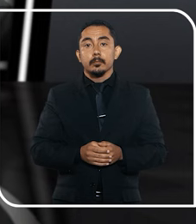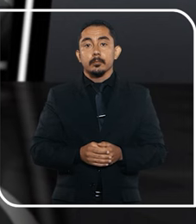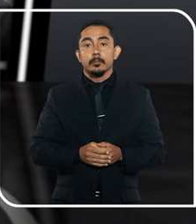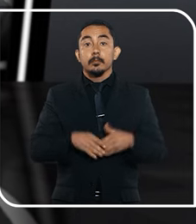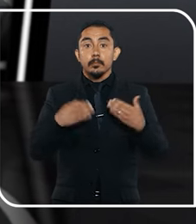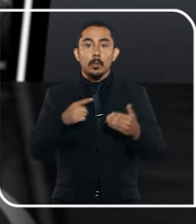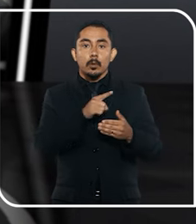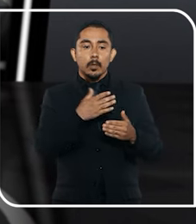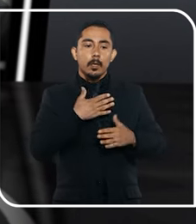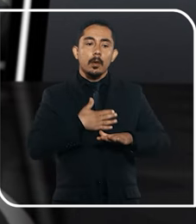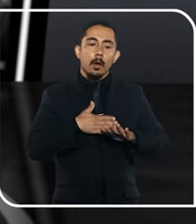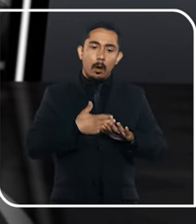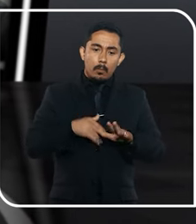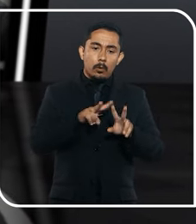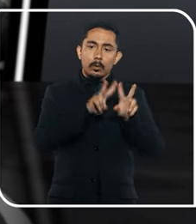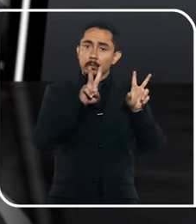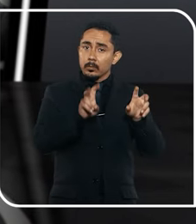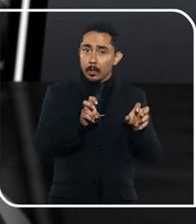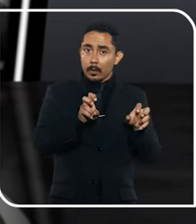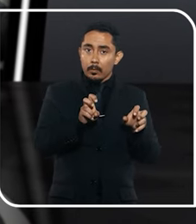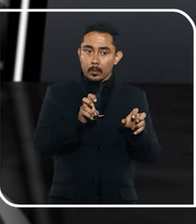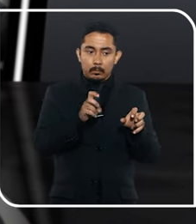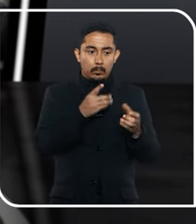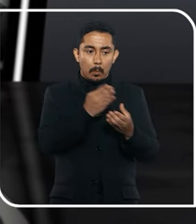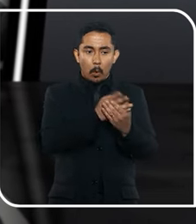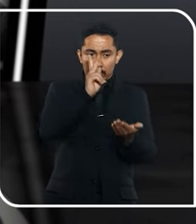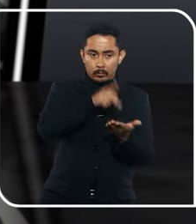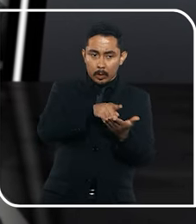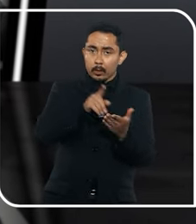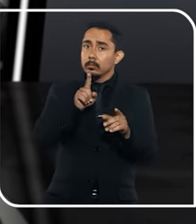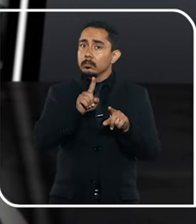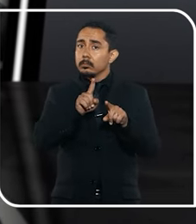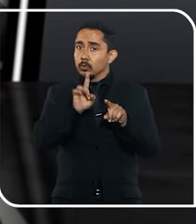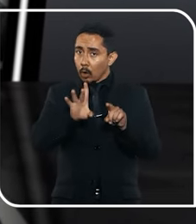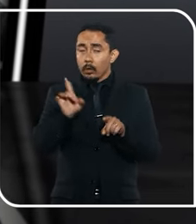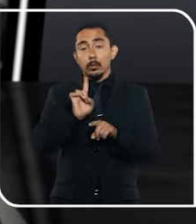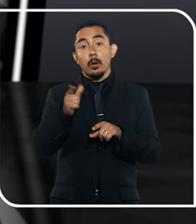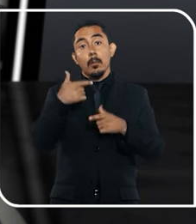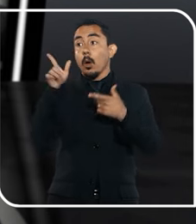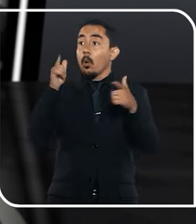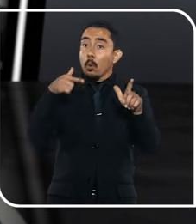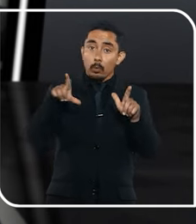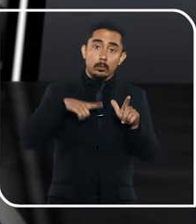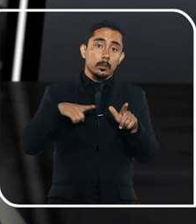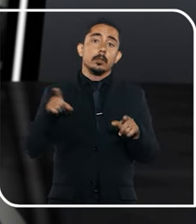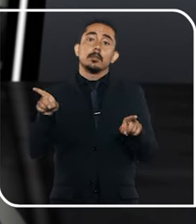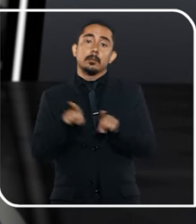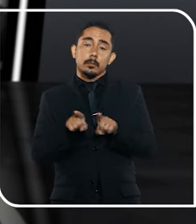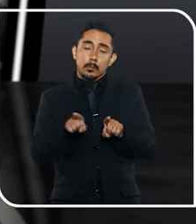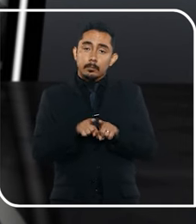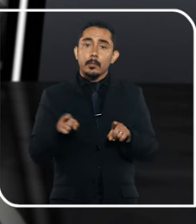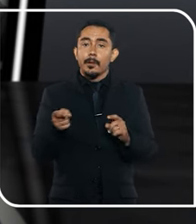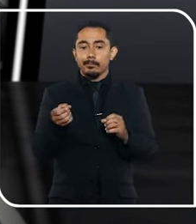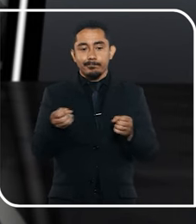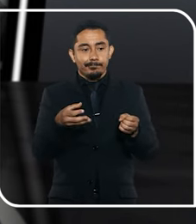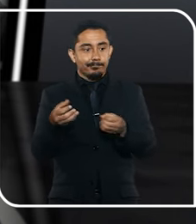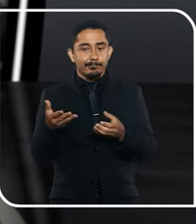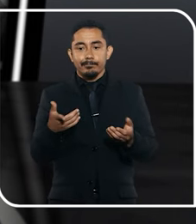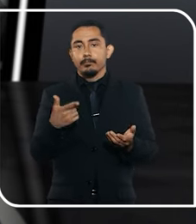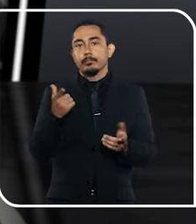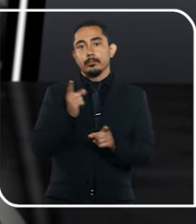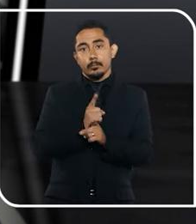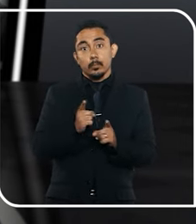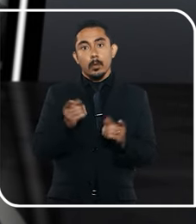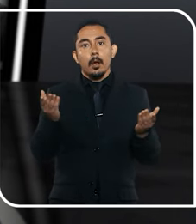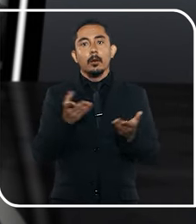veio a pacificar a questão, não só do caso concreto, mas, enfim, de outros casos paradigmas que foram vindo por aí, que